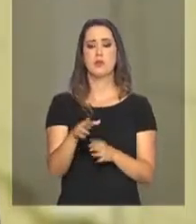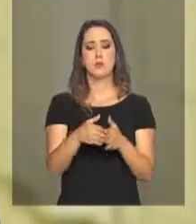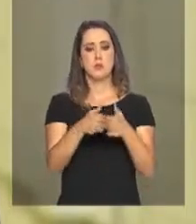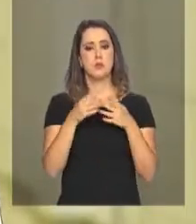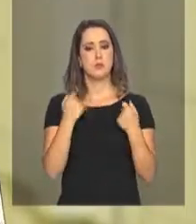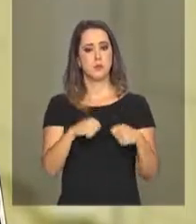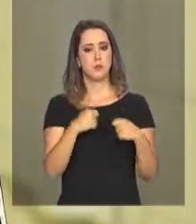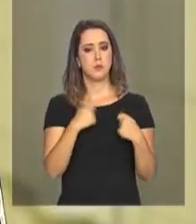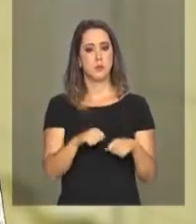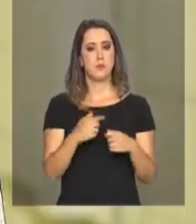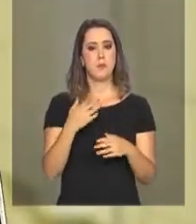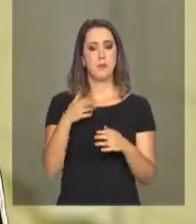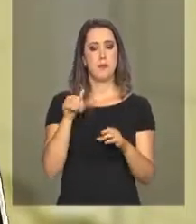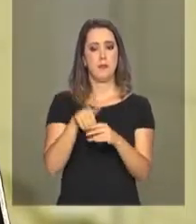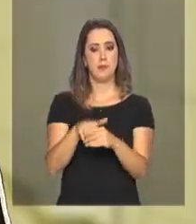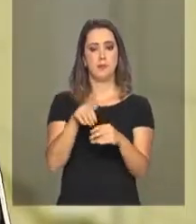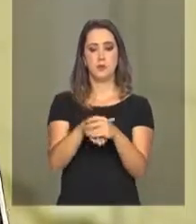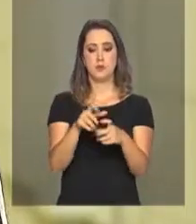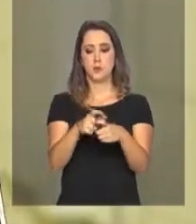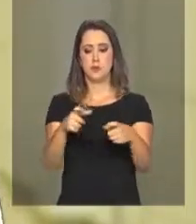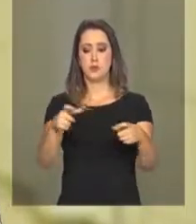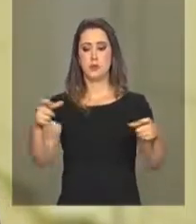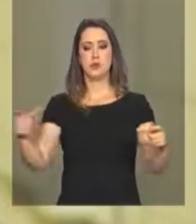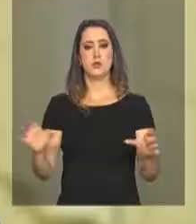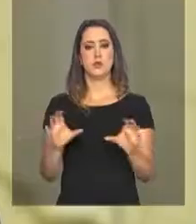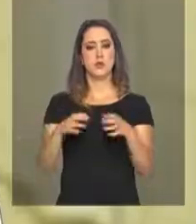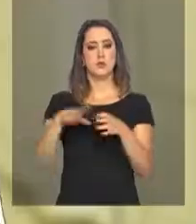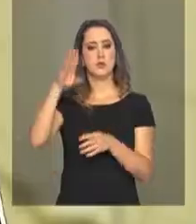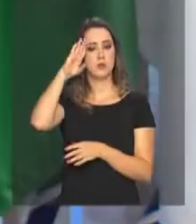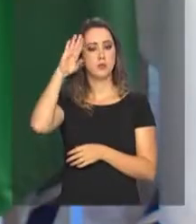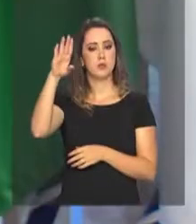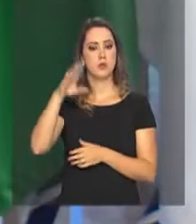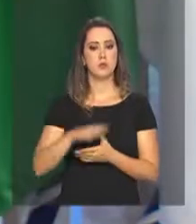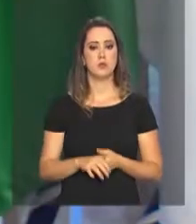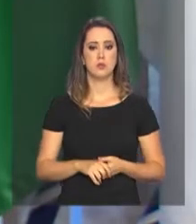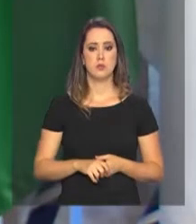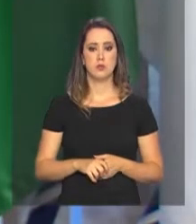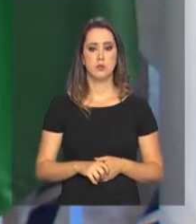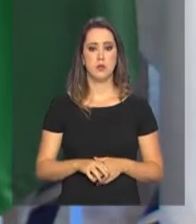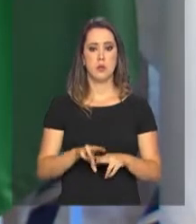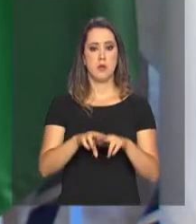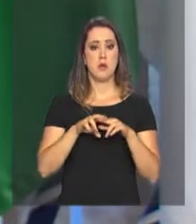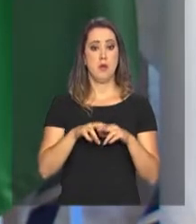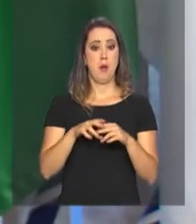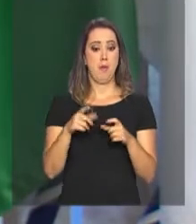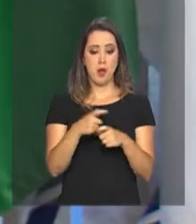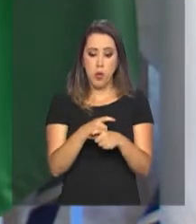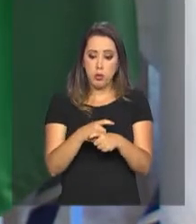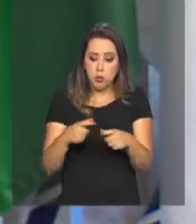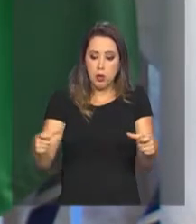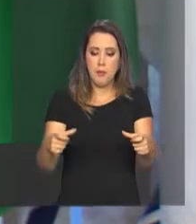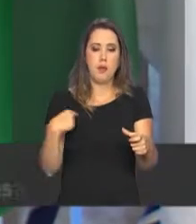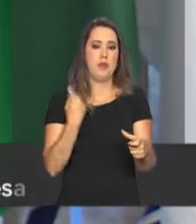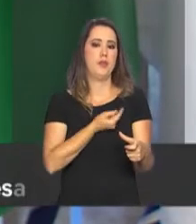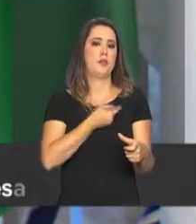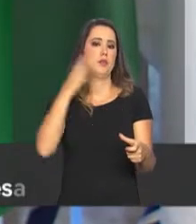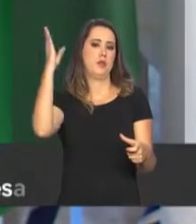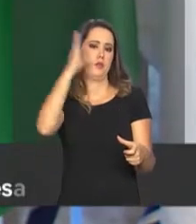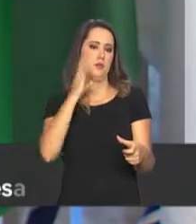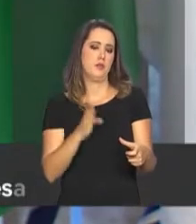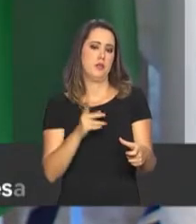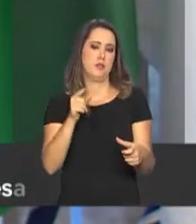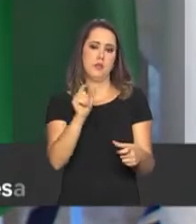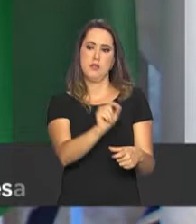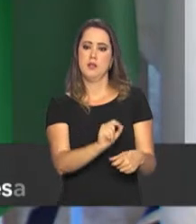o apoio às eleições é uma das maiores operações das forças armadas pela dimensão do nosso país na faculdade municípios